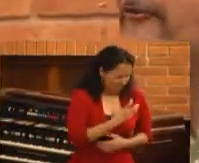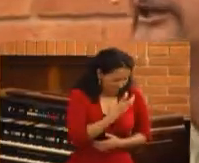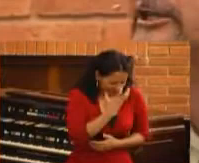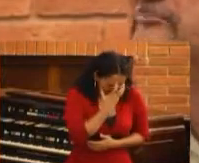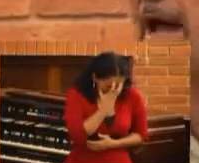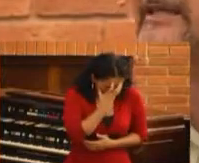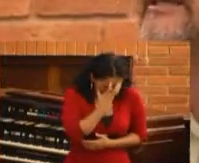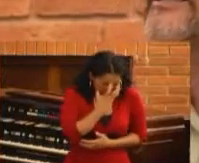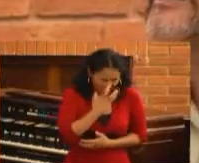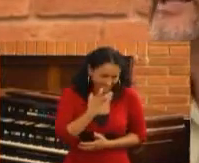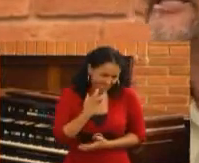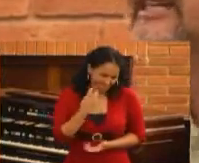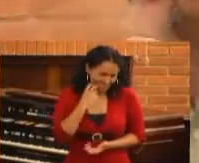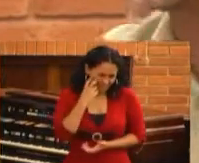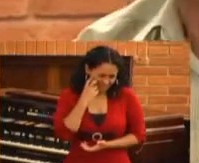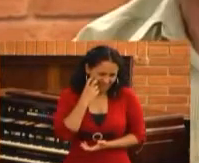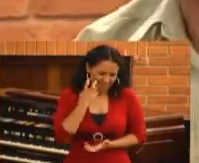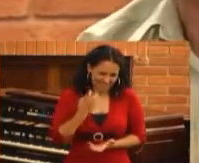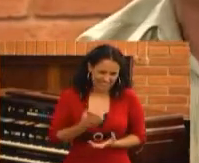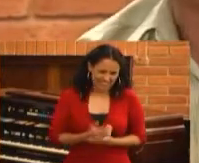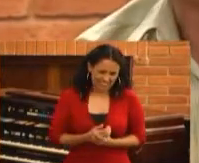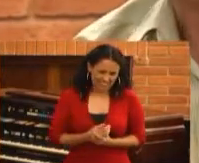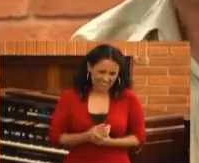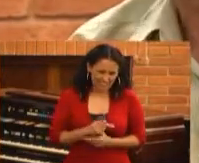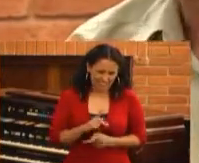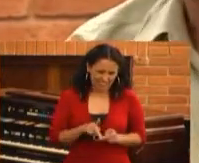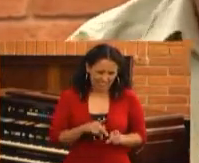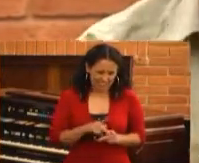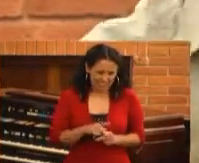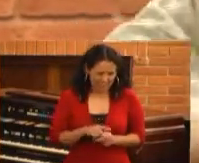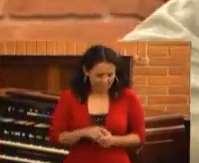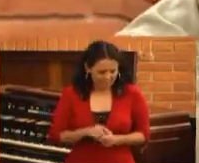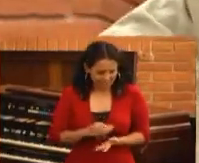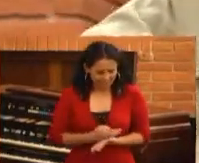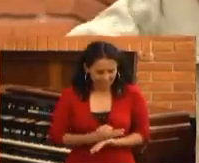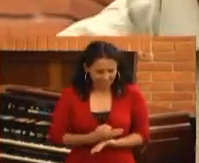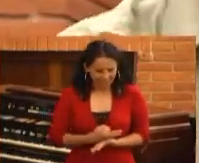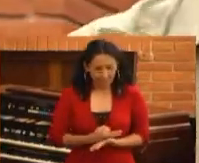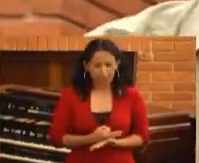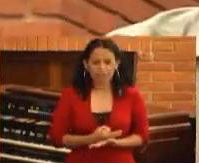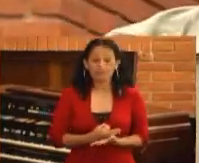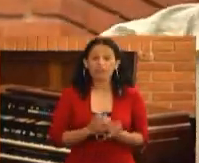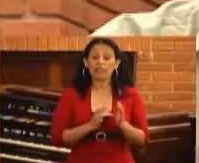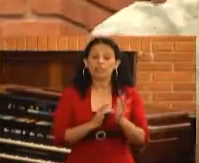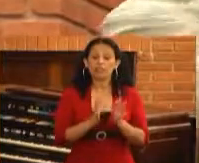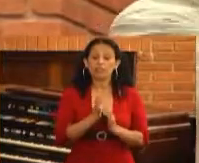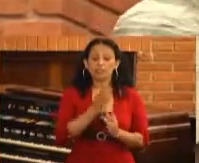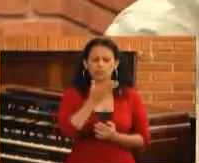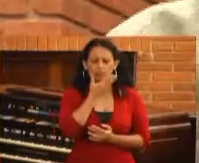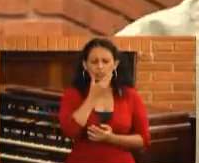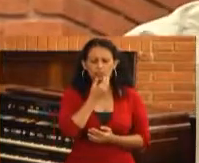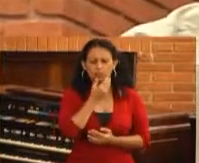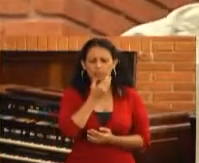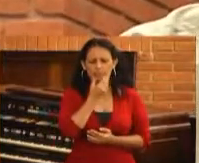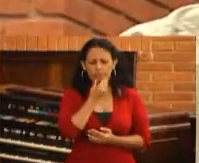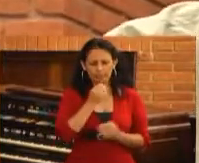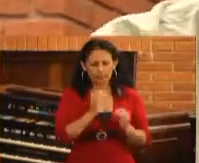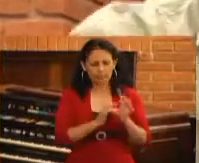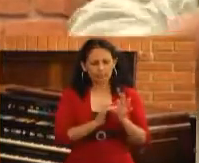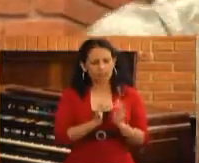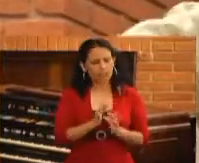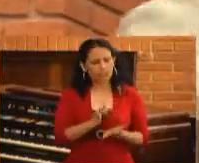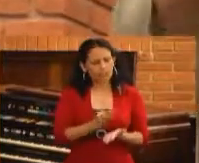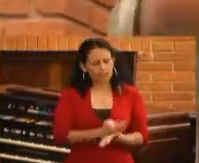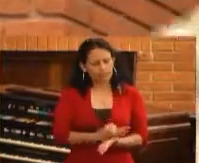ela ofende demais a dignidade de um ser humano. E Jesus era homem, perfeitamente homem. E